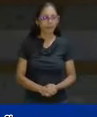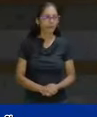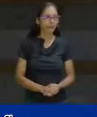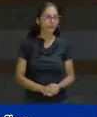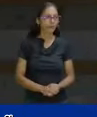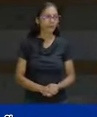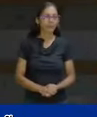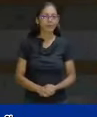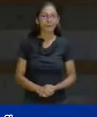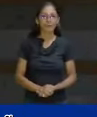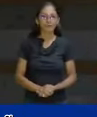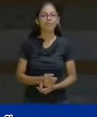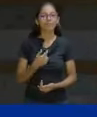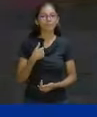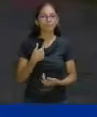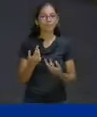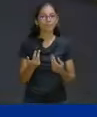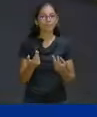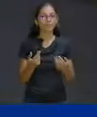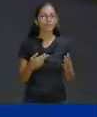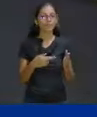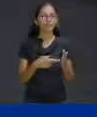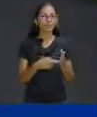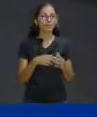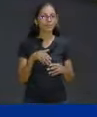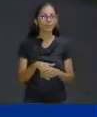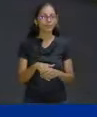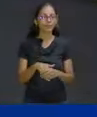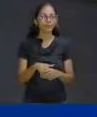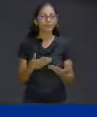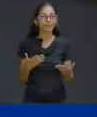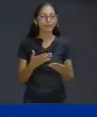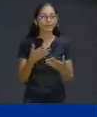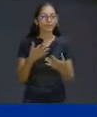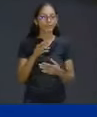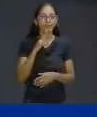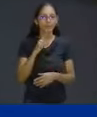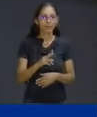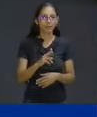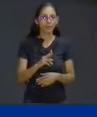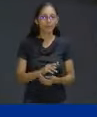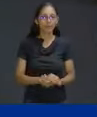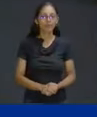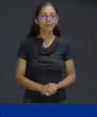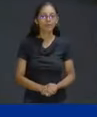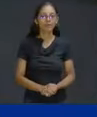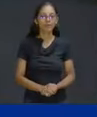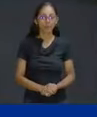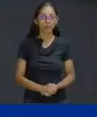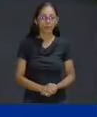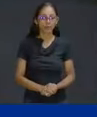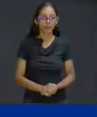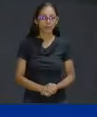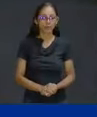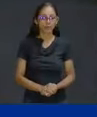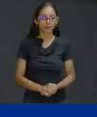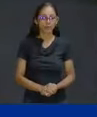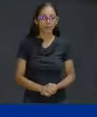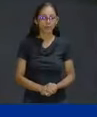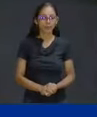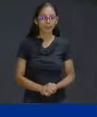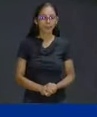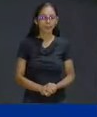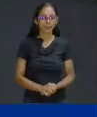ponderações, mas eu acompanho a relatora e anuncio o resultado. TRE da Amapá. Excelência, só se for possível fazer